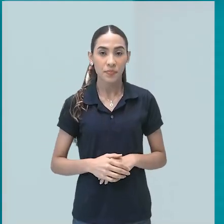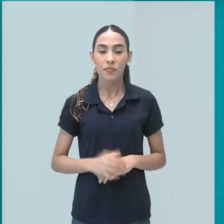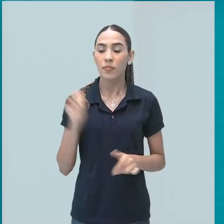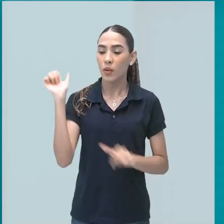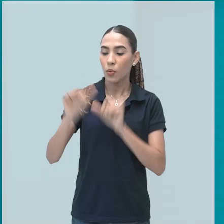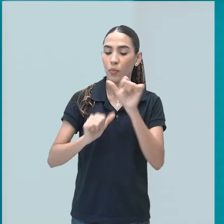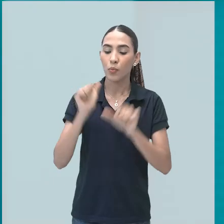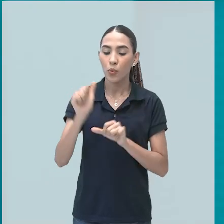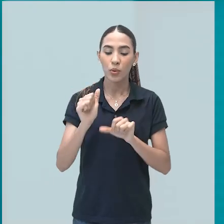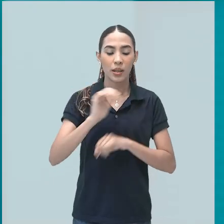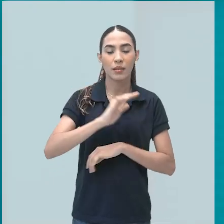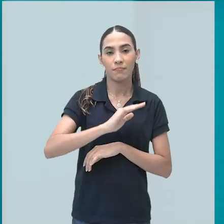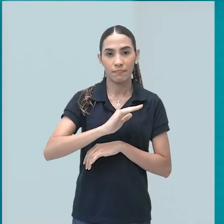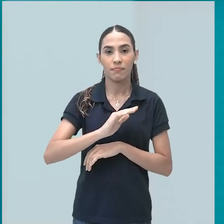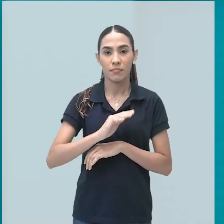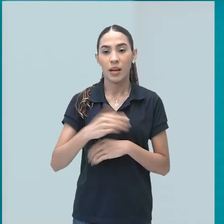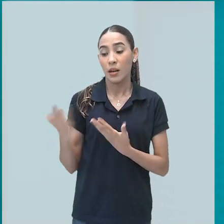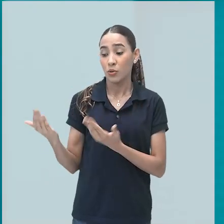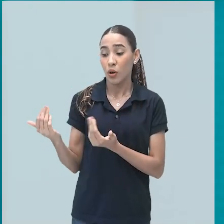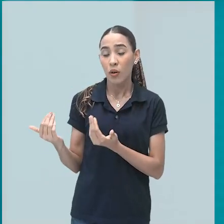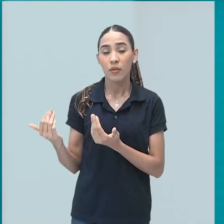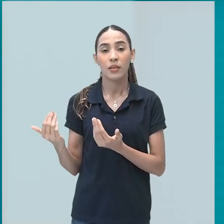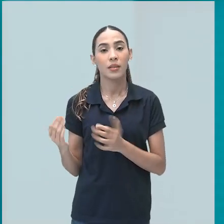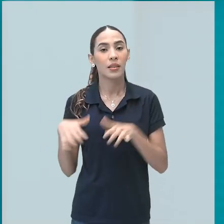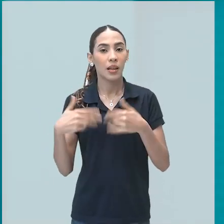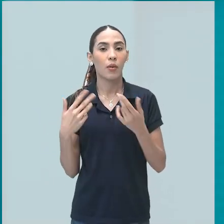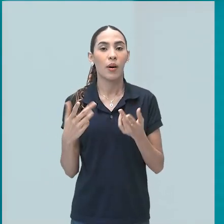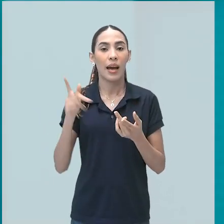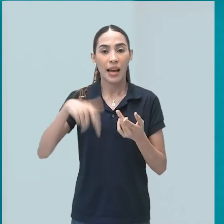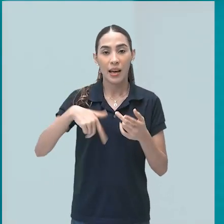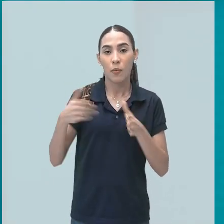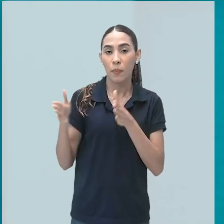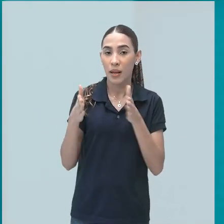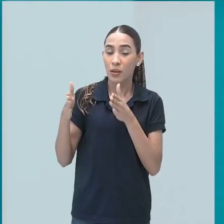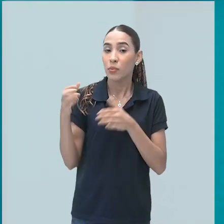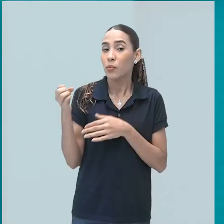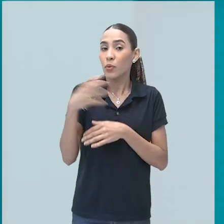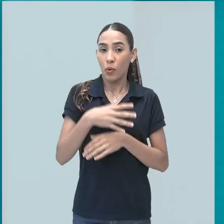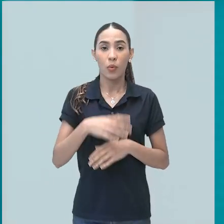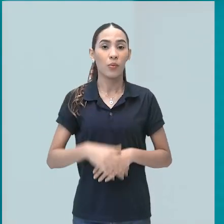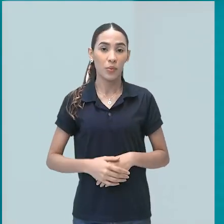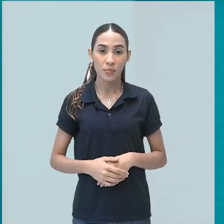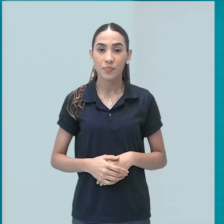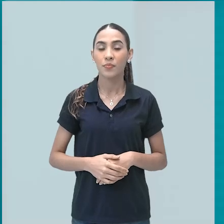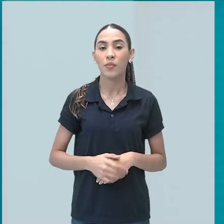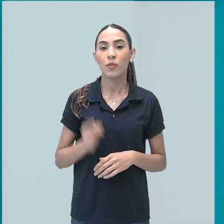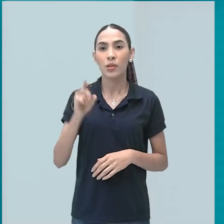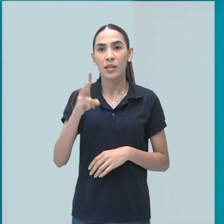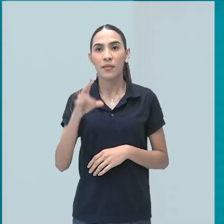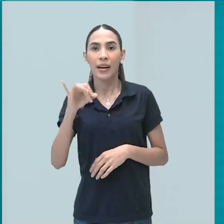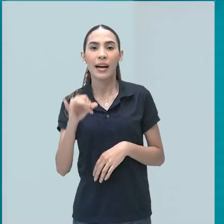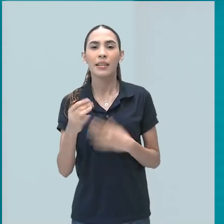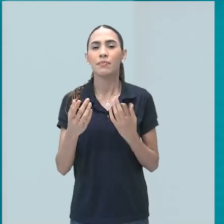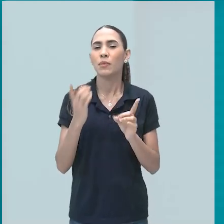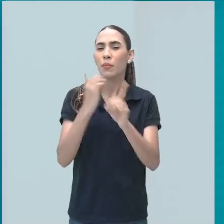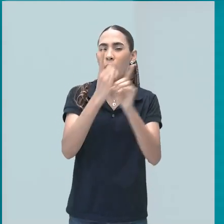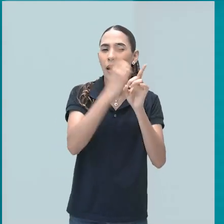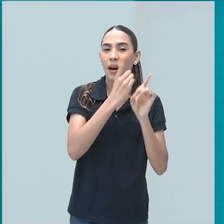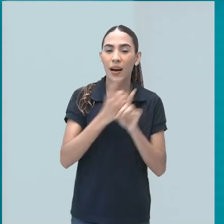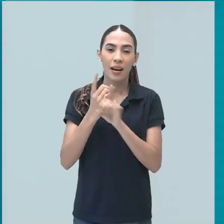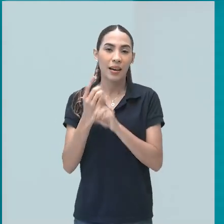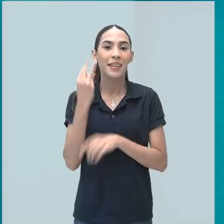da fase de criança, passa para a adolescência e percebe que é um momento novo, um momento de descobertas em que você